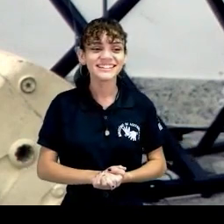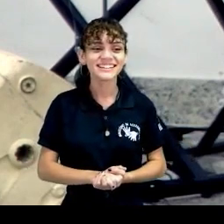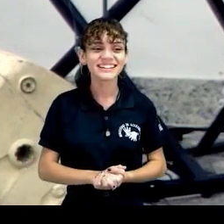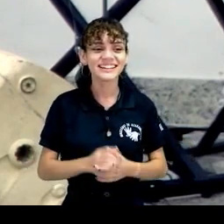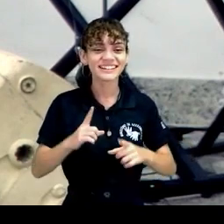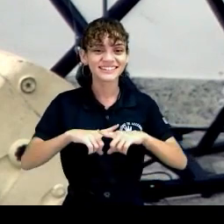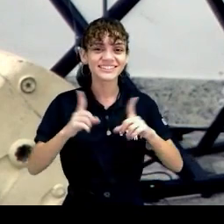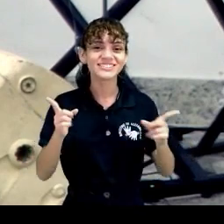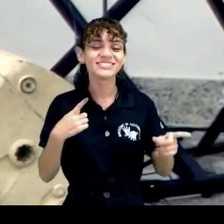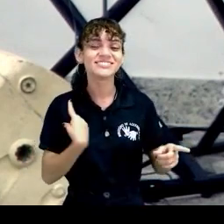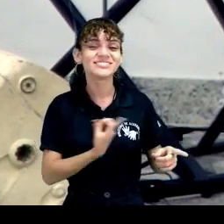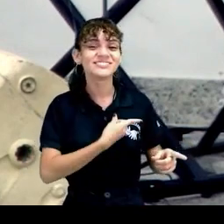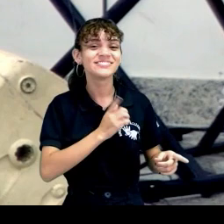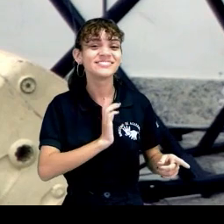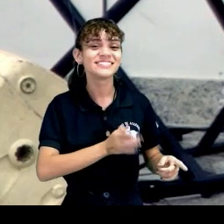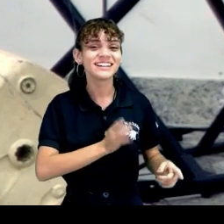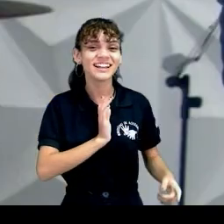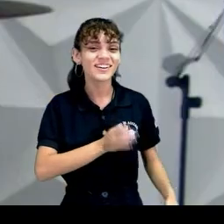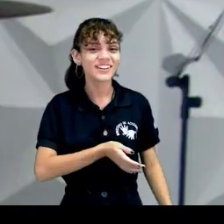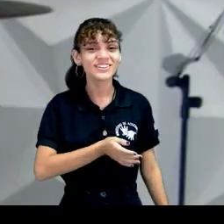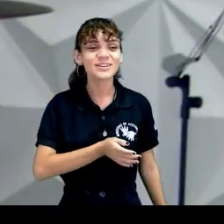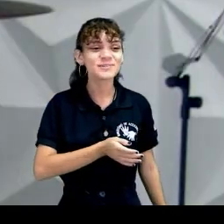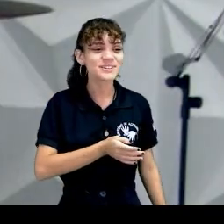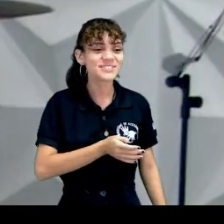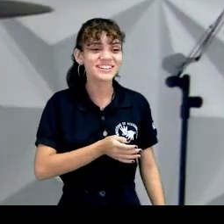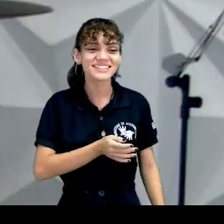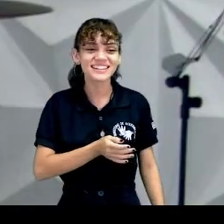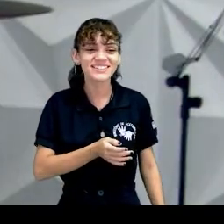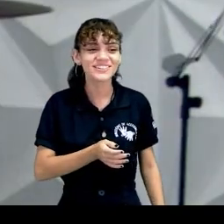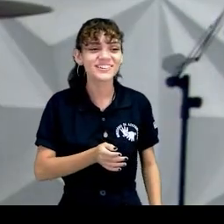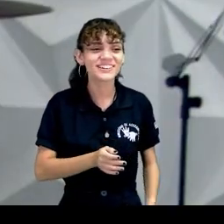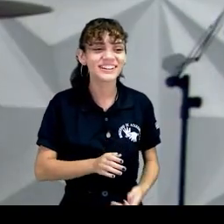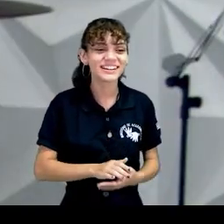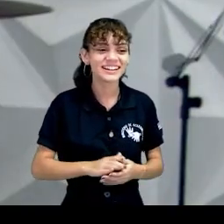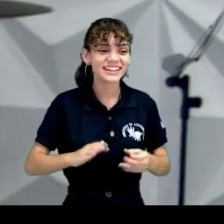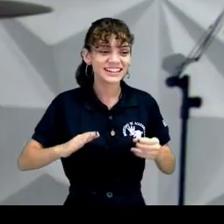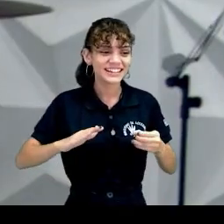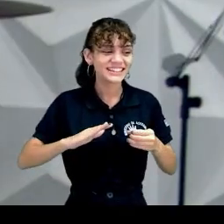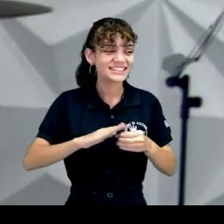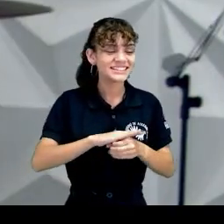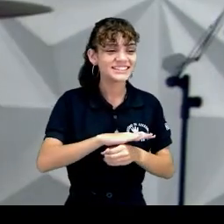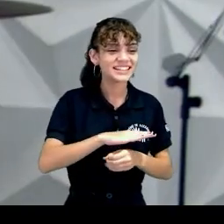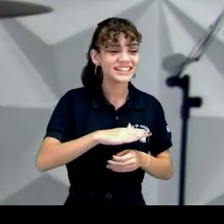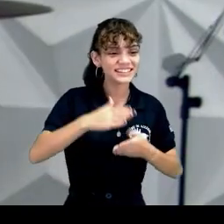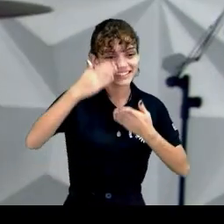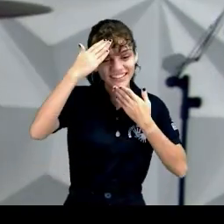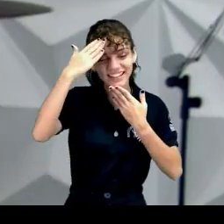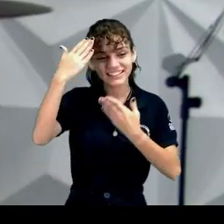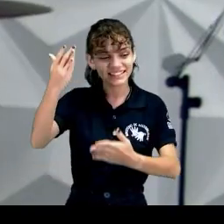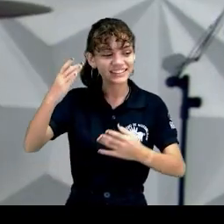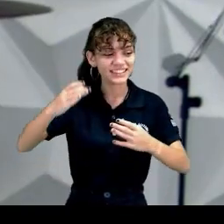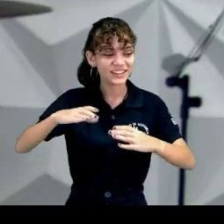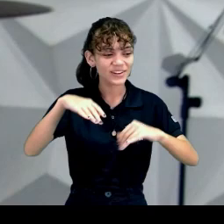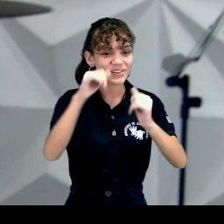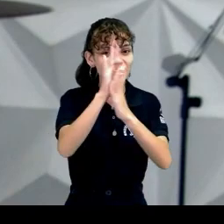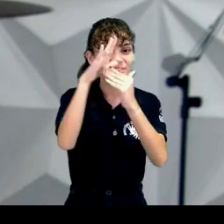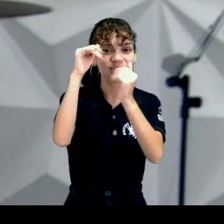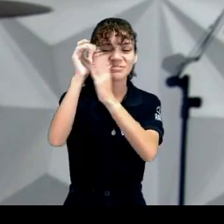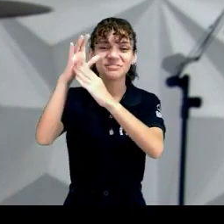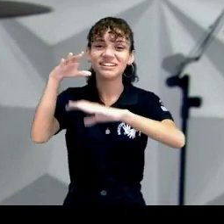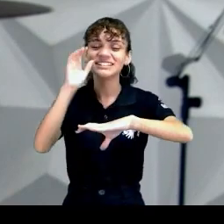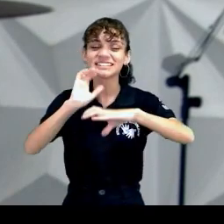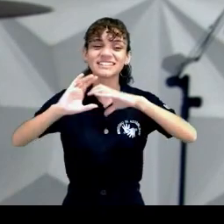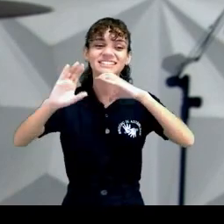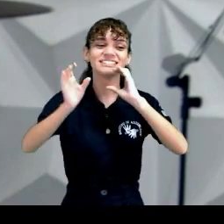isso em voz alta, a gente faz tudo com o nosso coração. Inclusive, eu tenho até que dizer uma coisa para você, tá? Porque eu sei que às vezes a gente está aqui na